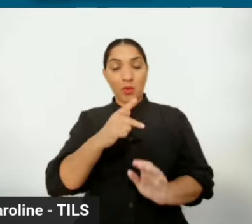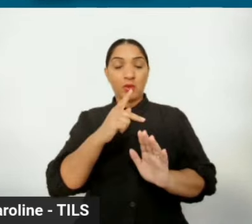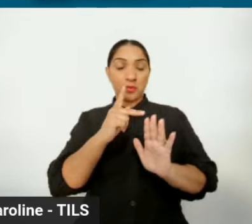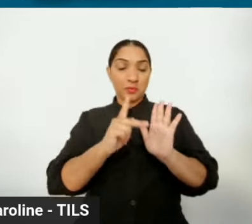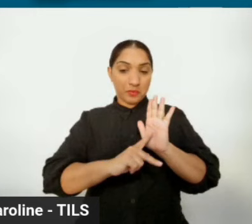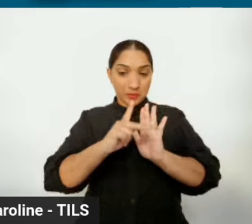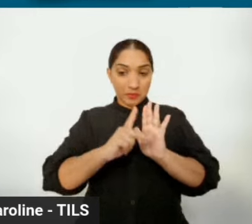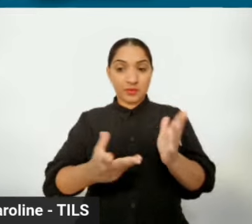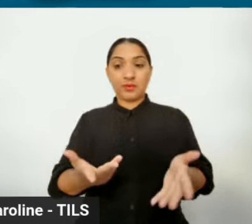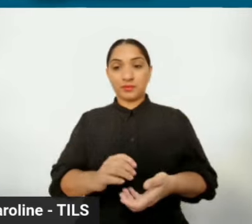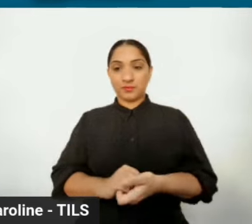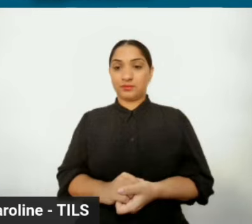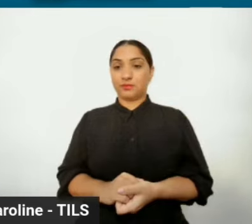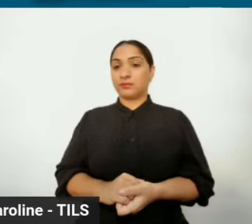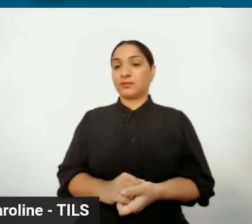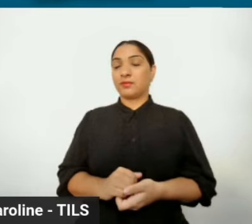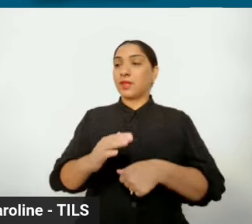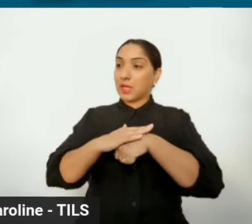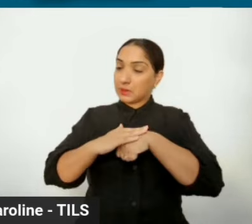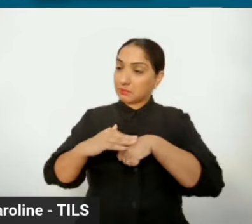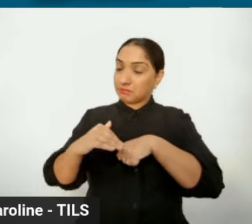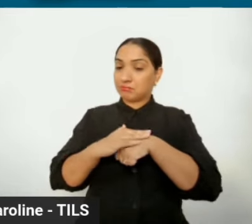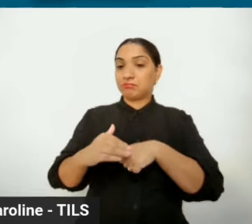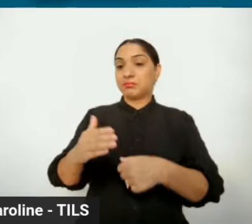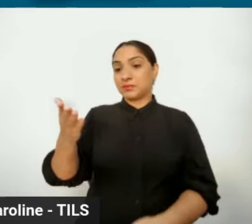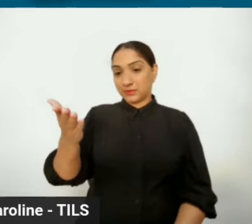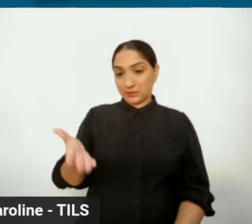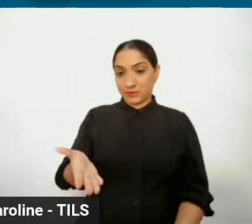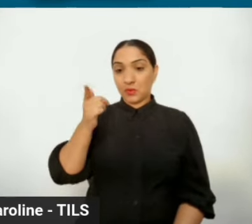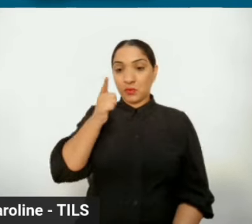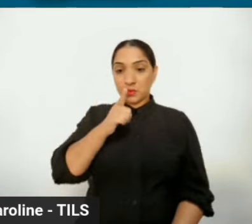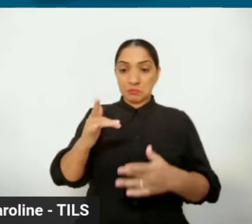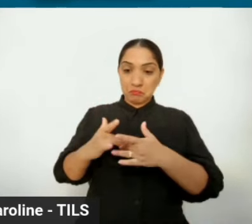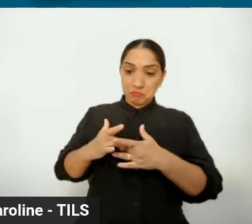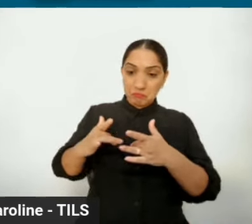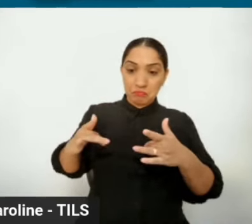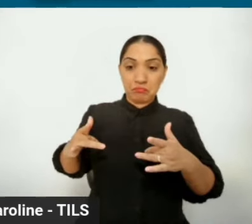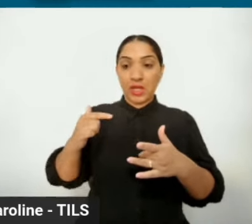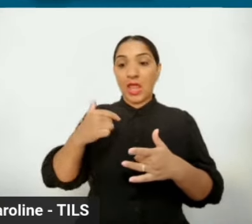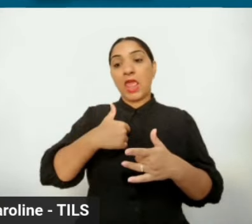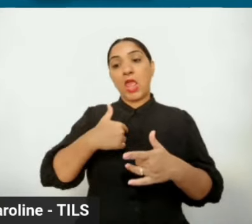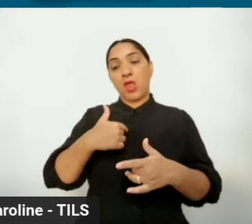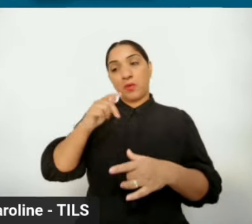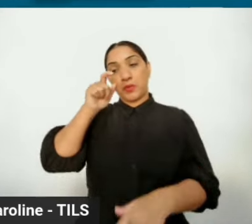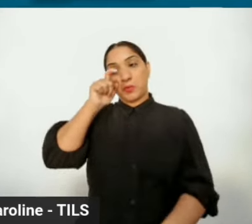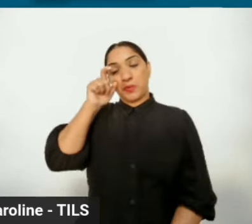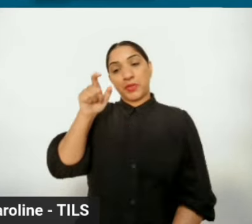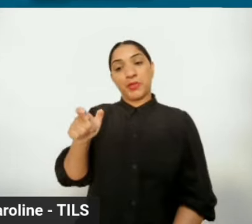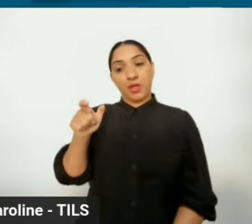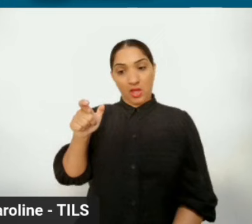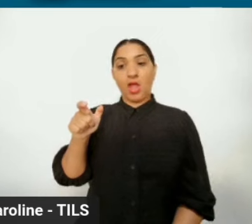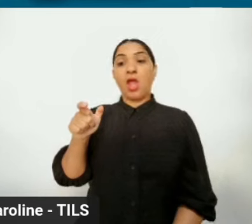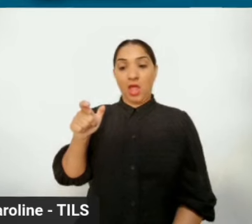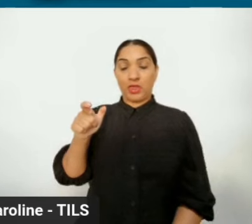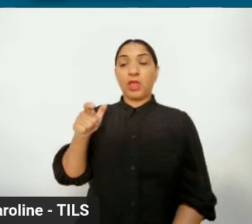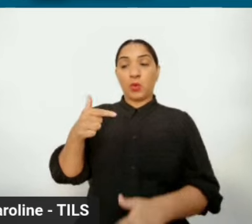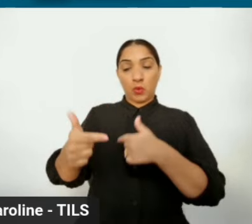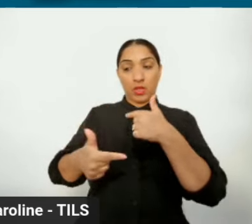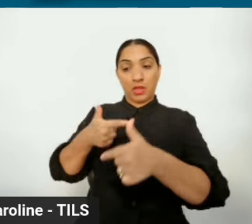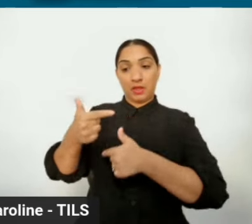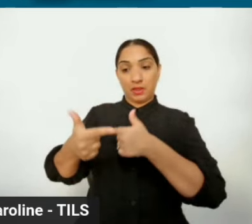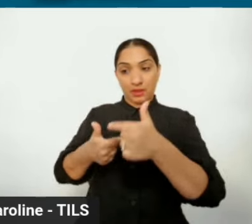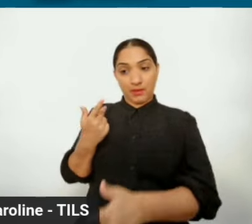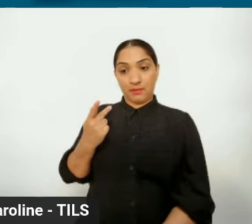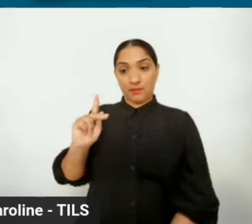Muita gentileza, muita generosidade sua, Abrão. Eu que, na verdade, sou um admirador do Diário PCD, porque eu